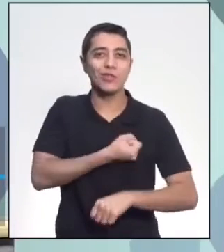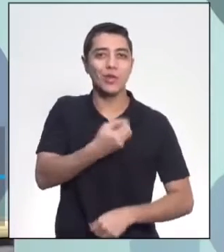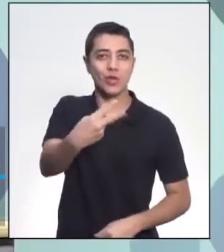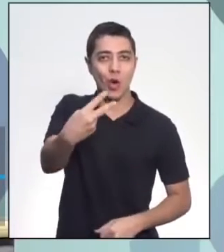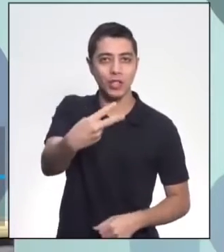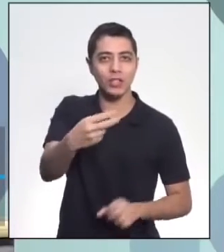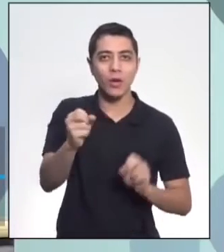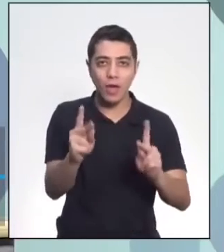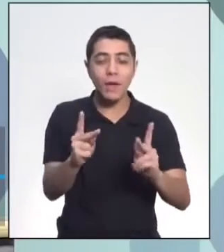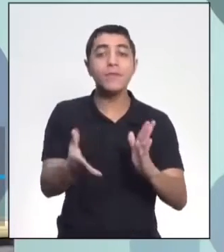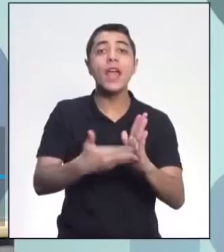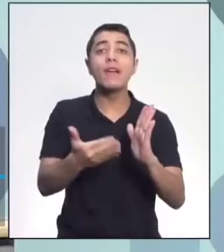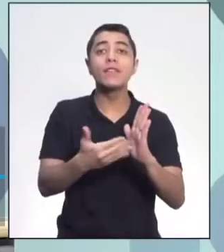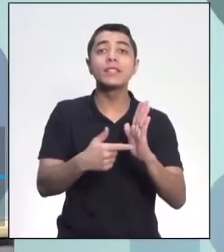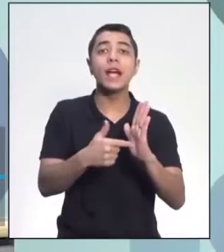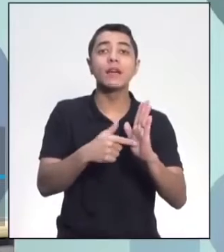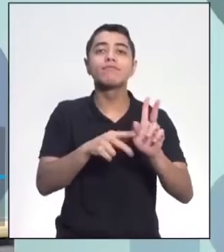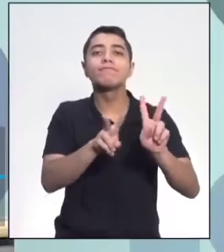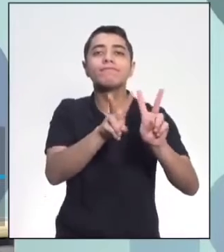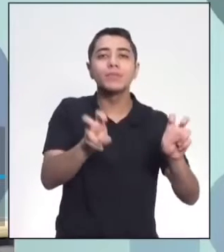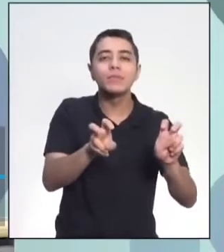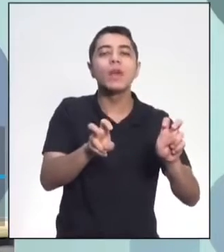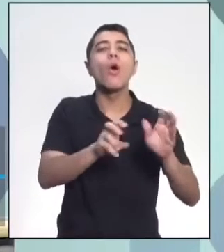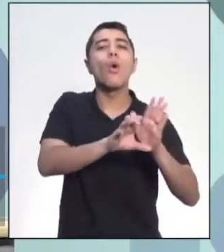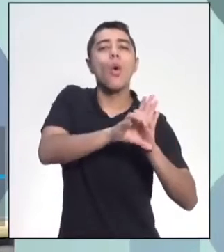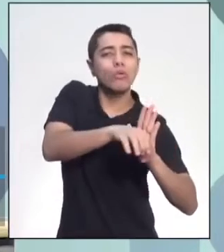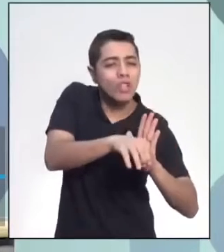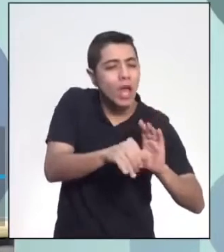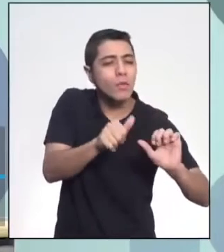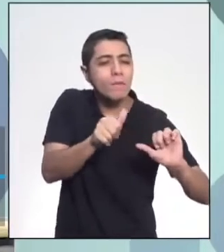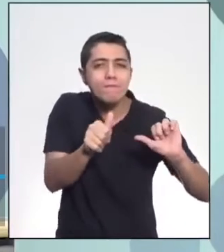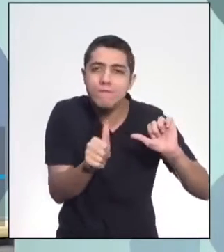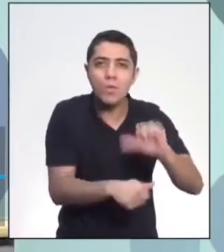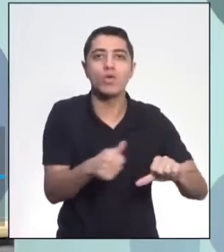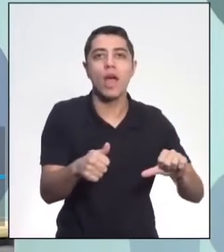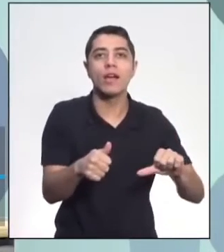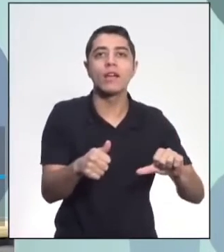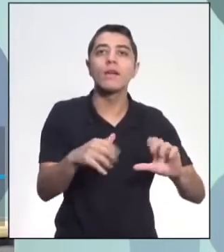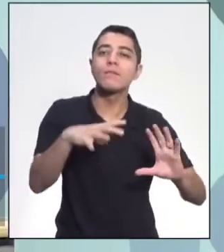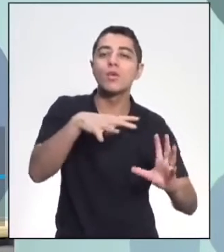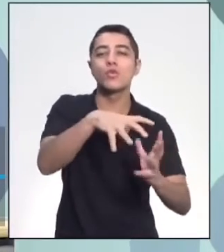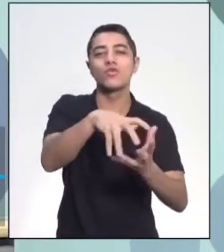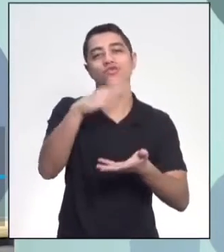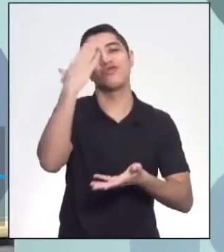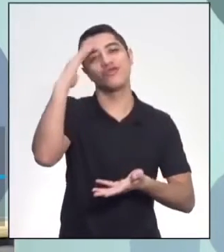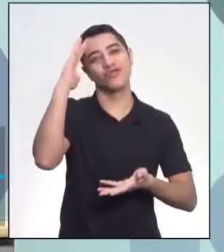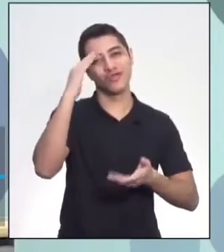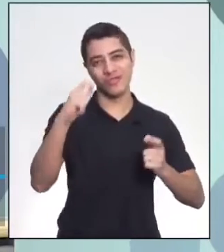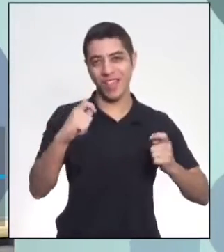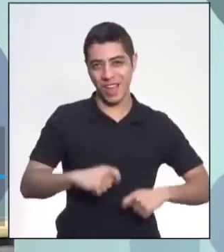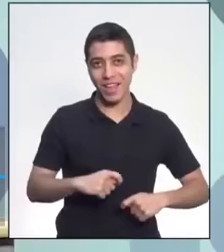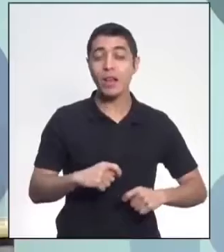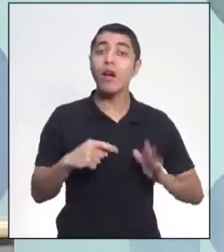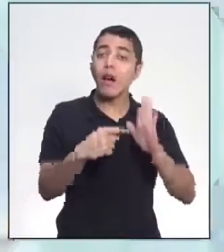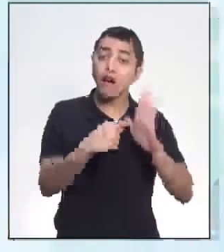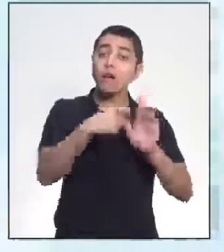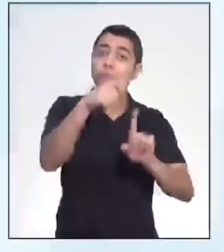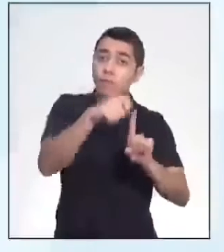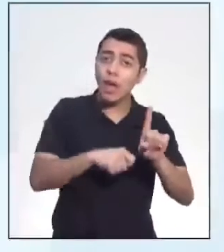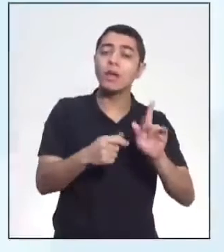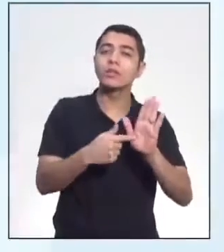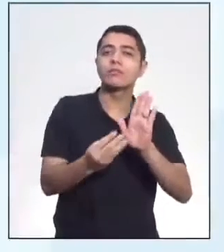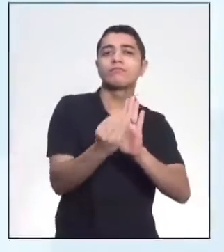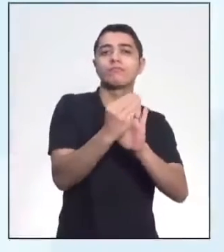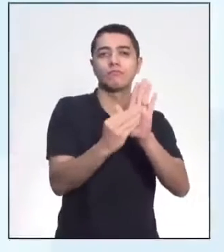Mudando Conceitos para Entender o Mundo trouxe nesta edição mensal uma entrevista com o